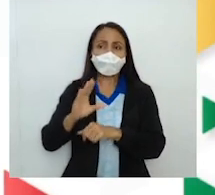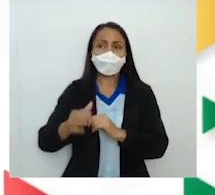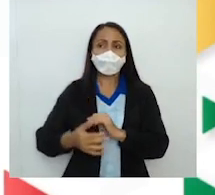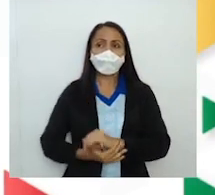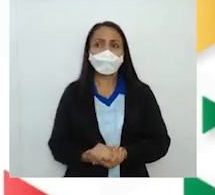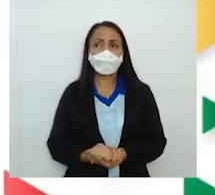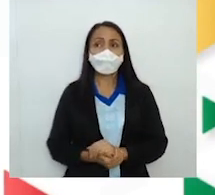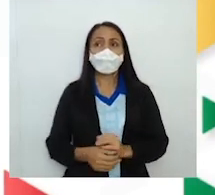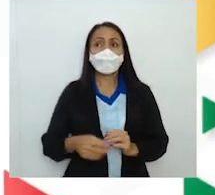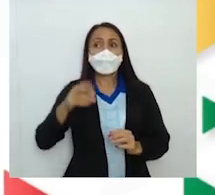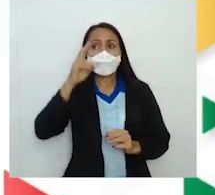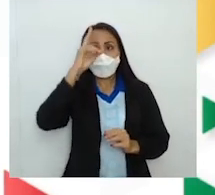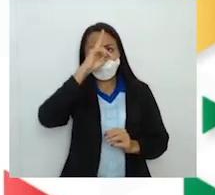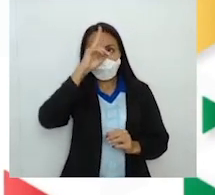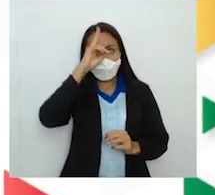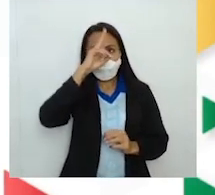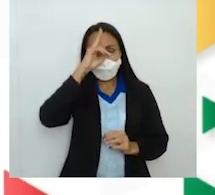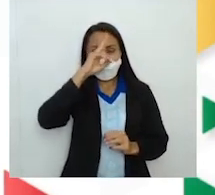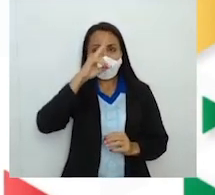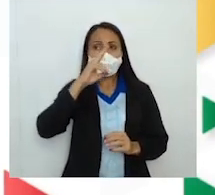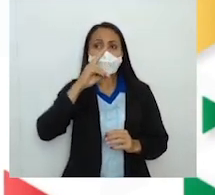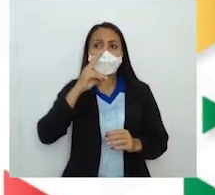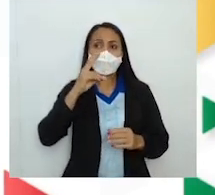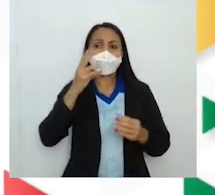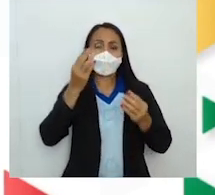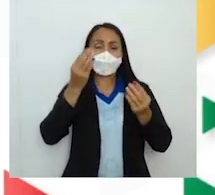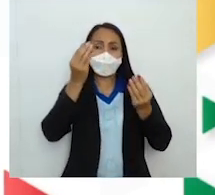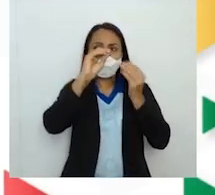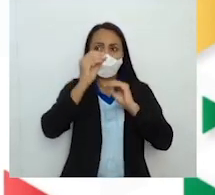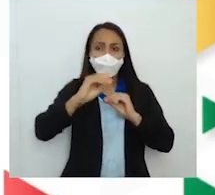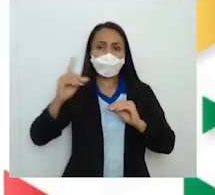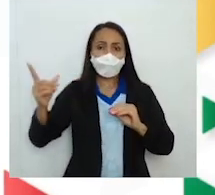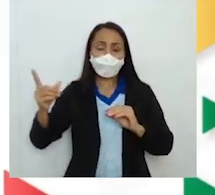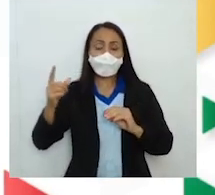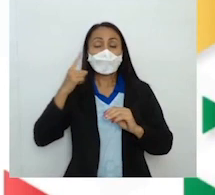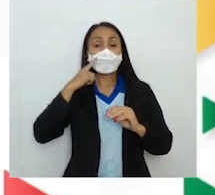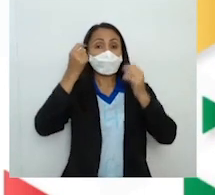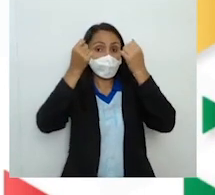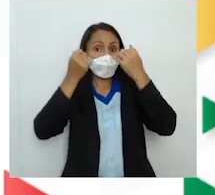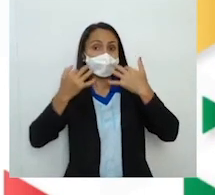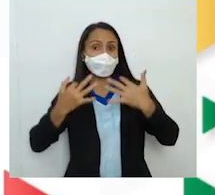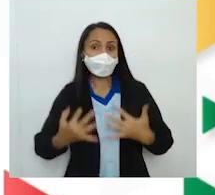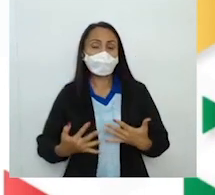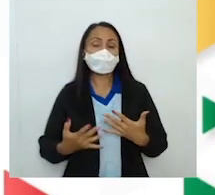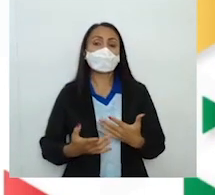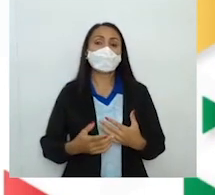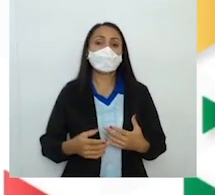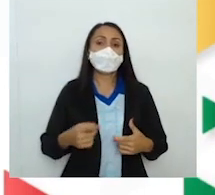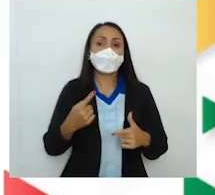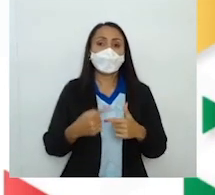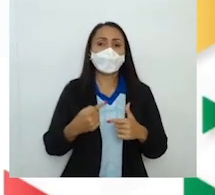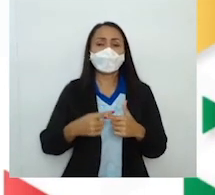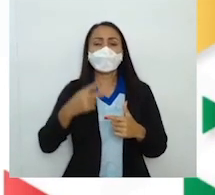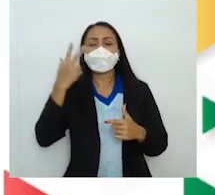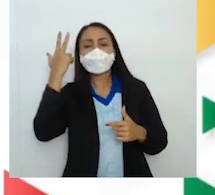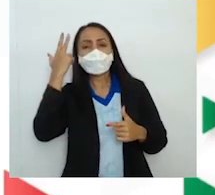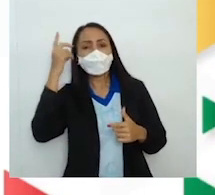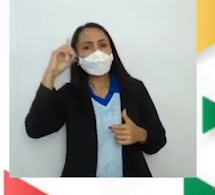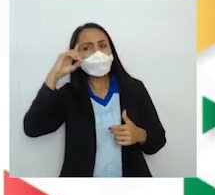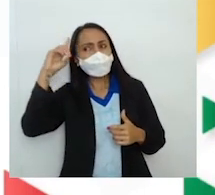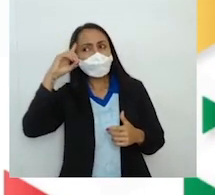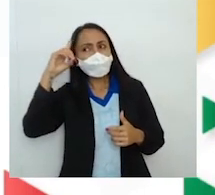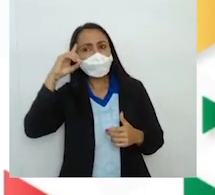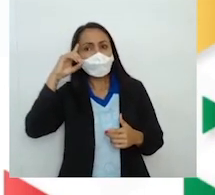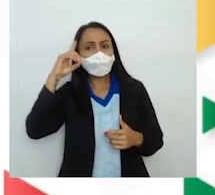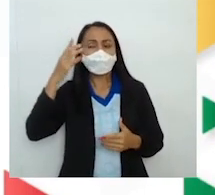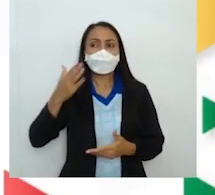figura e lembrar, foi muito bem colocada a sua observação, porque é justamente o cotidiano, porque veja só